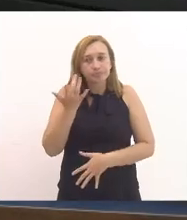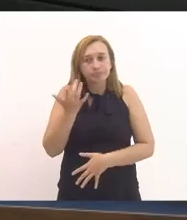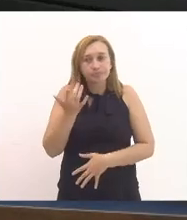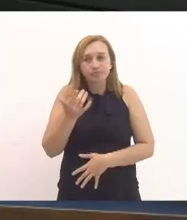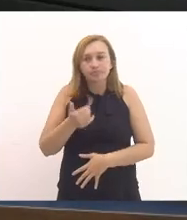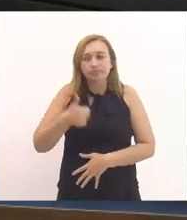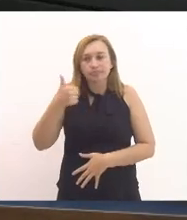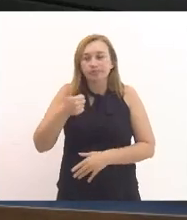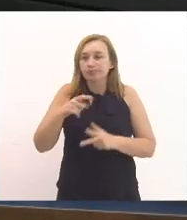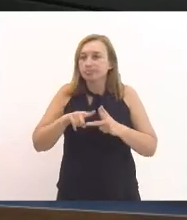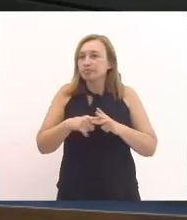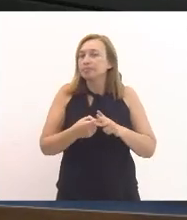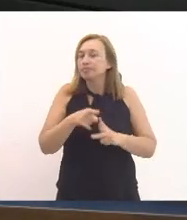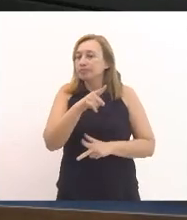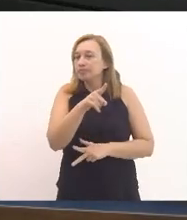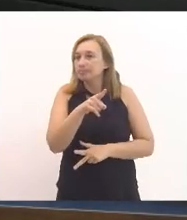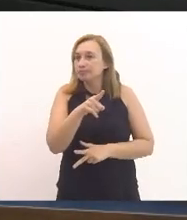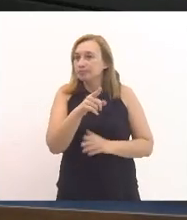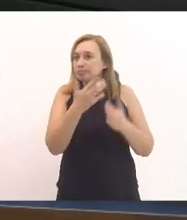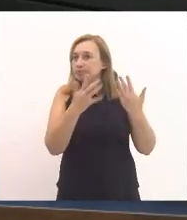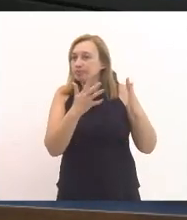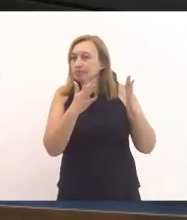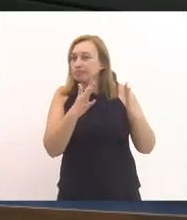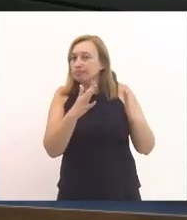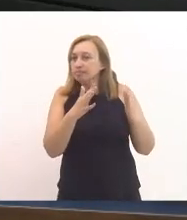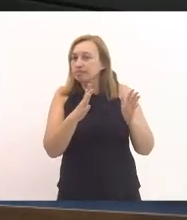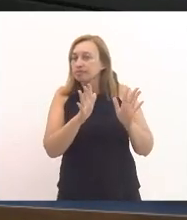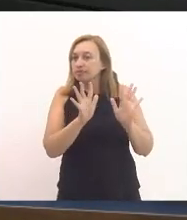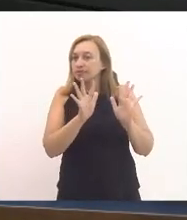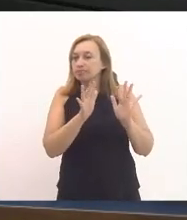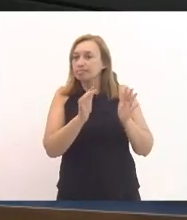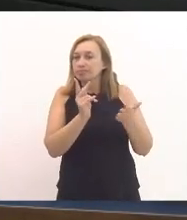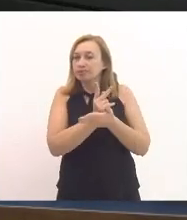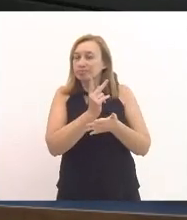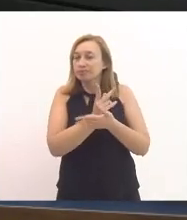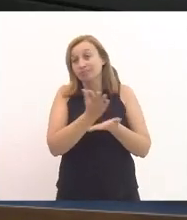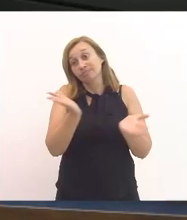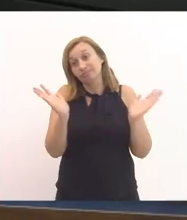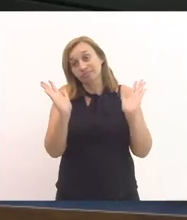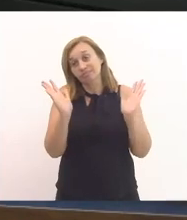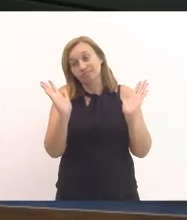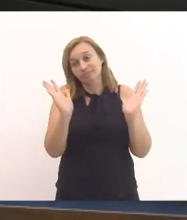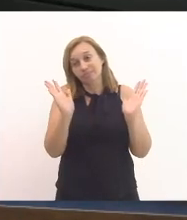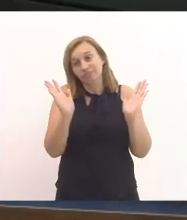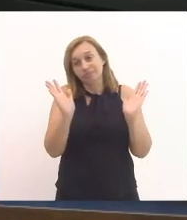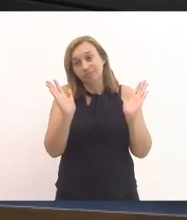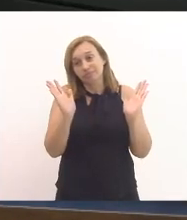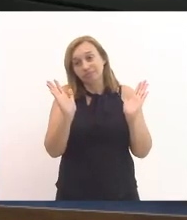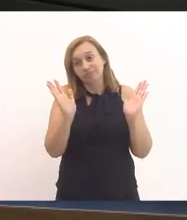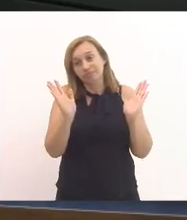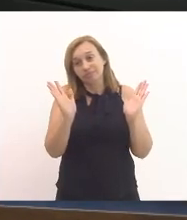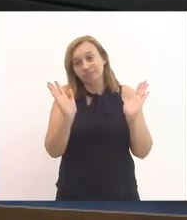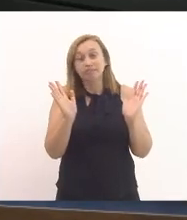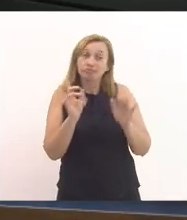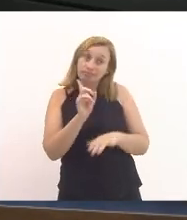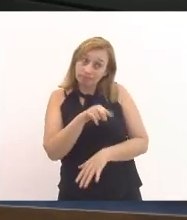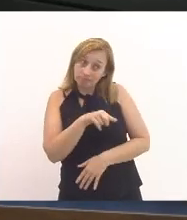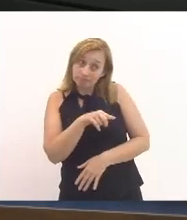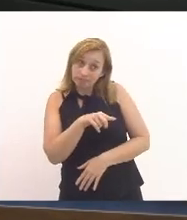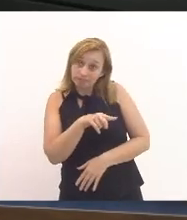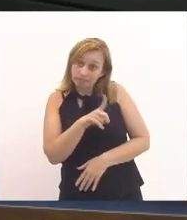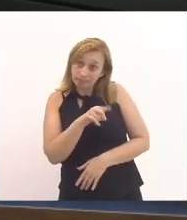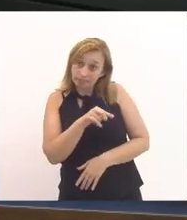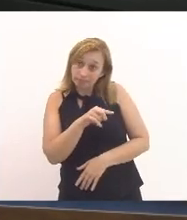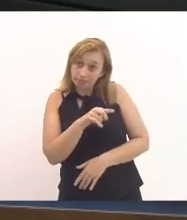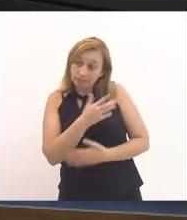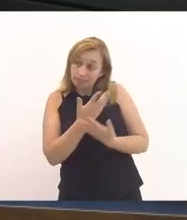vem mais a primeira tem que corrigir esse negócio aí Quem bateu palma que deve ter-se ferrado é ou não é eu não tenho na Madame Quem